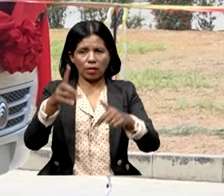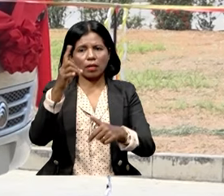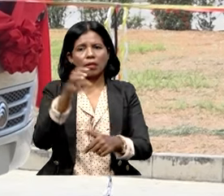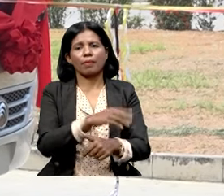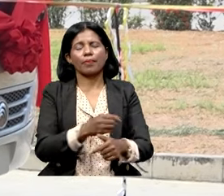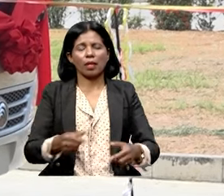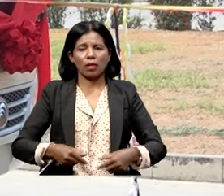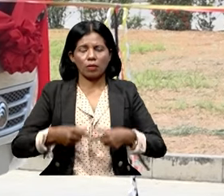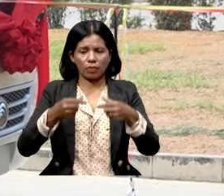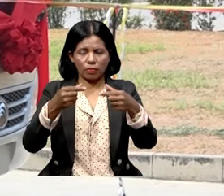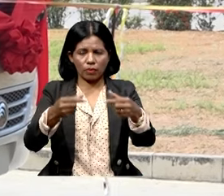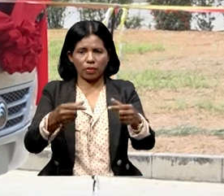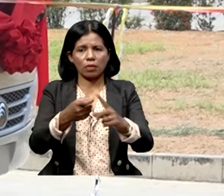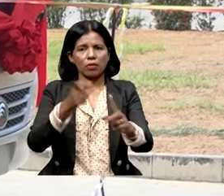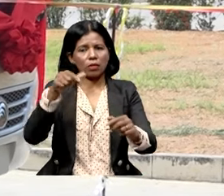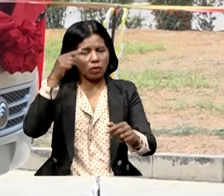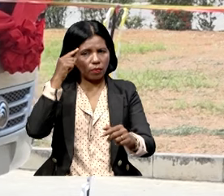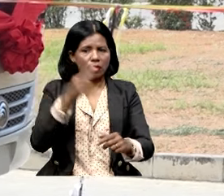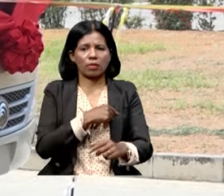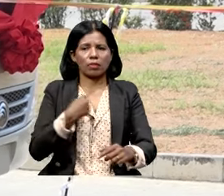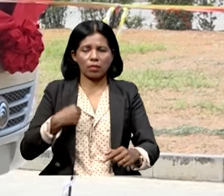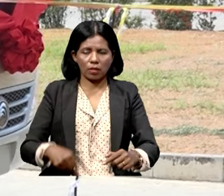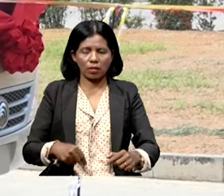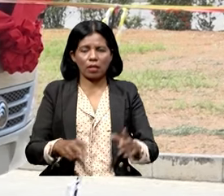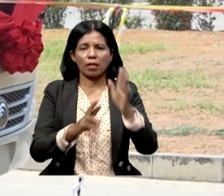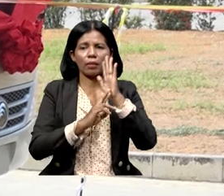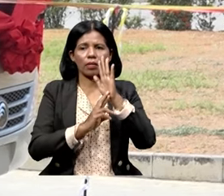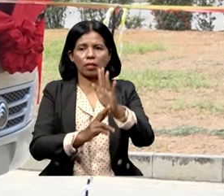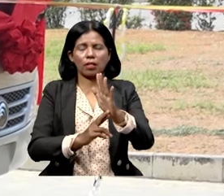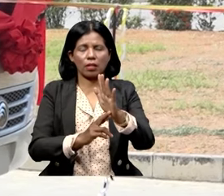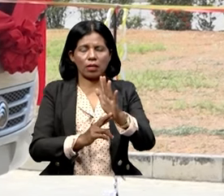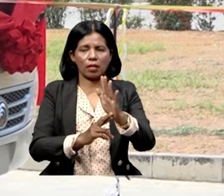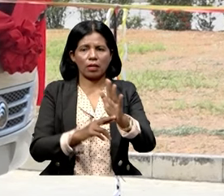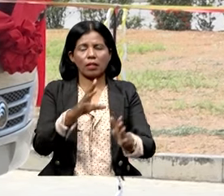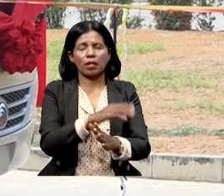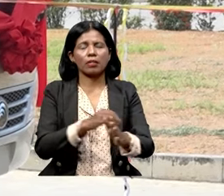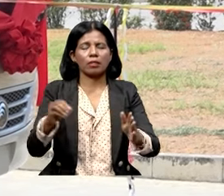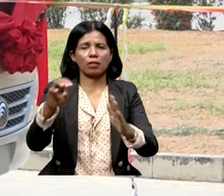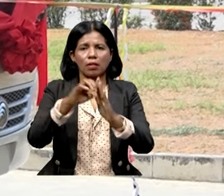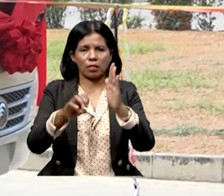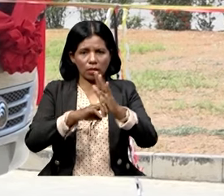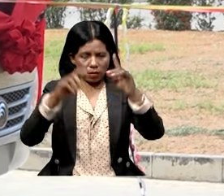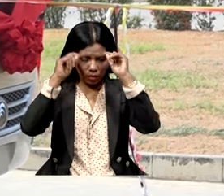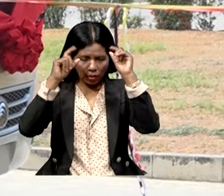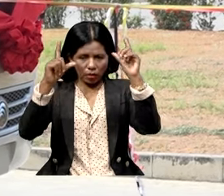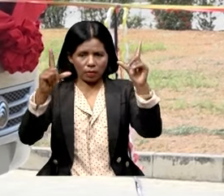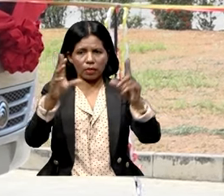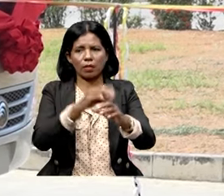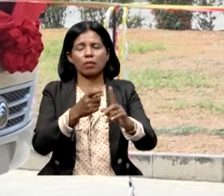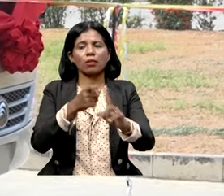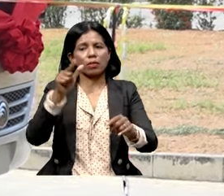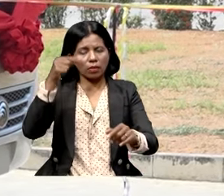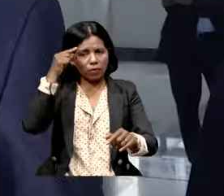Doa saunida, o si governo China, nebe que representa, que manifesta seriedade, vontade o si